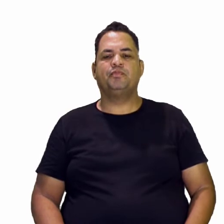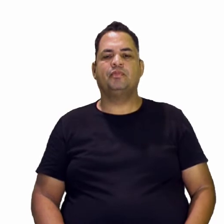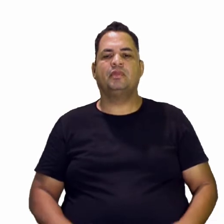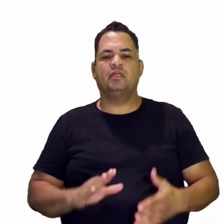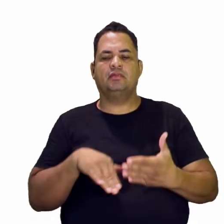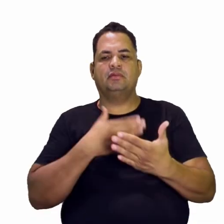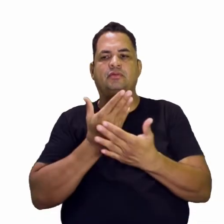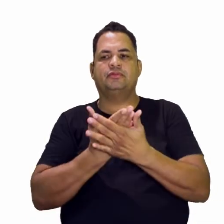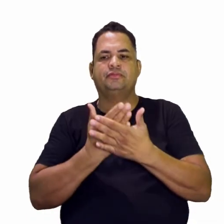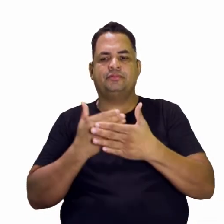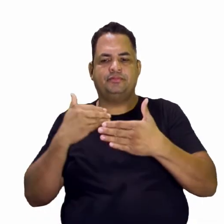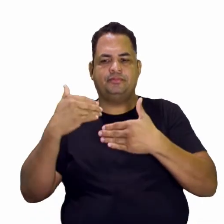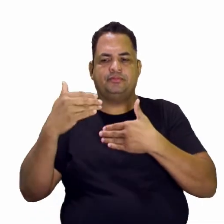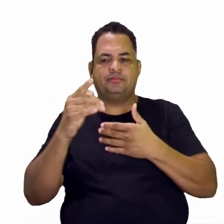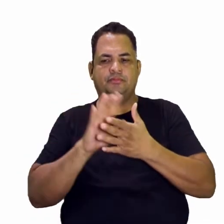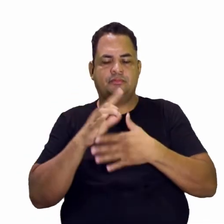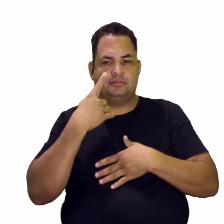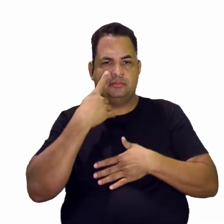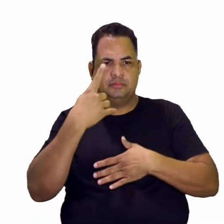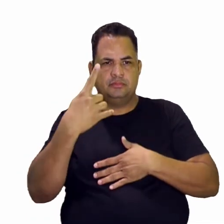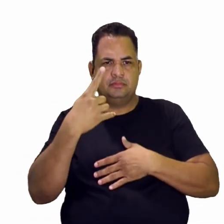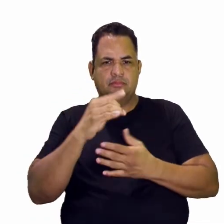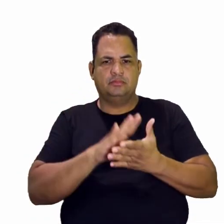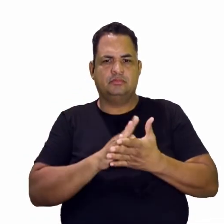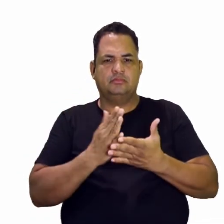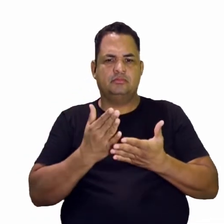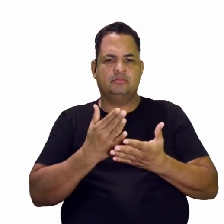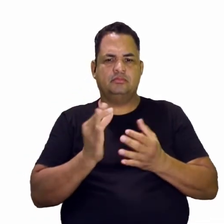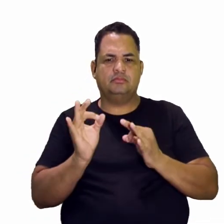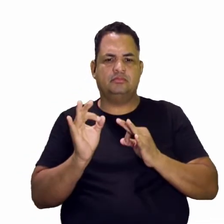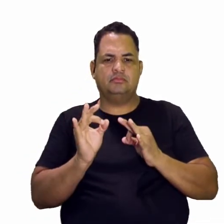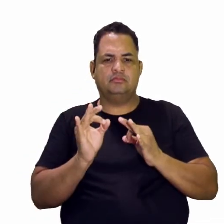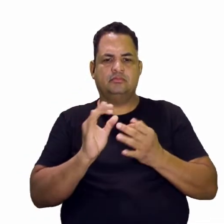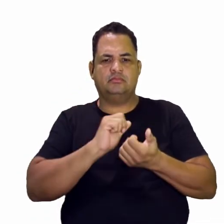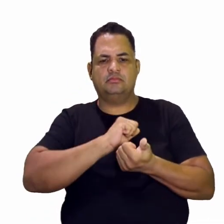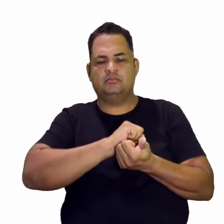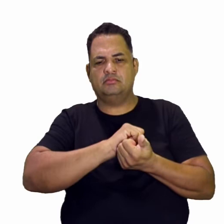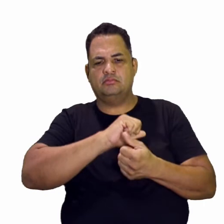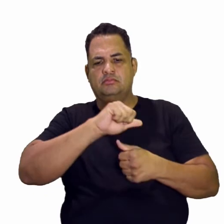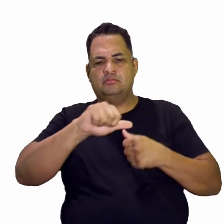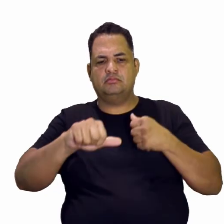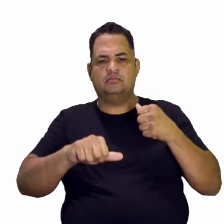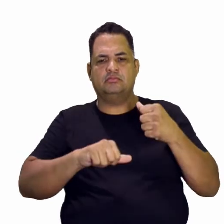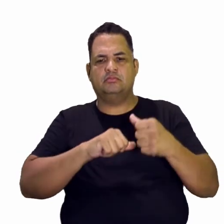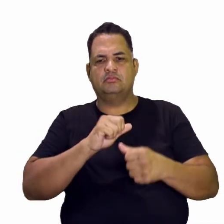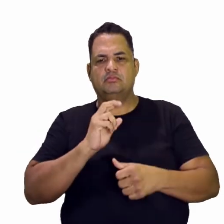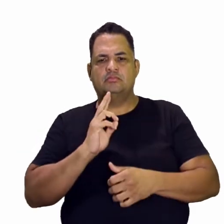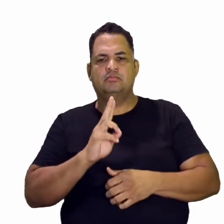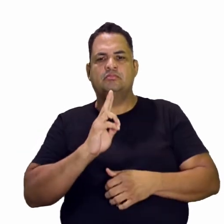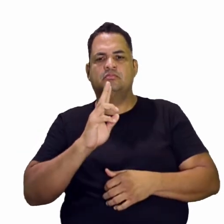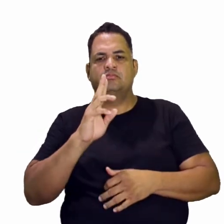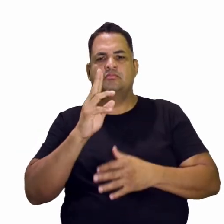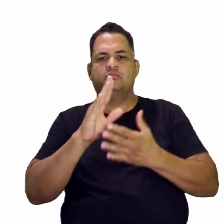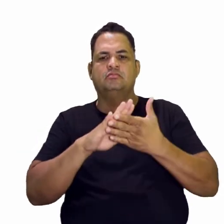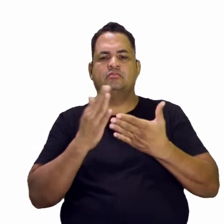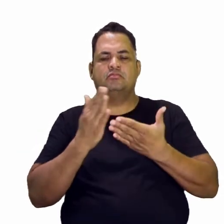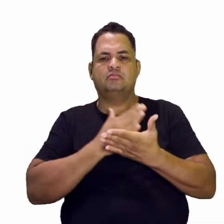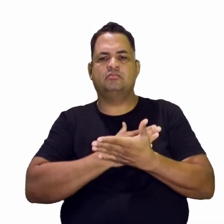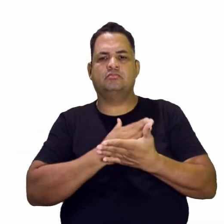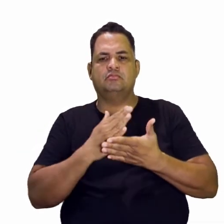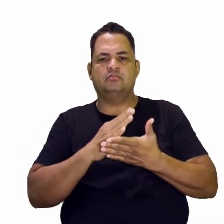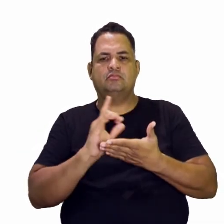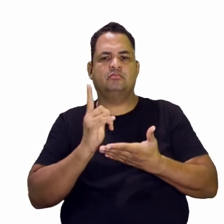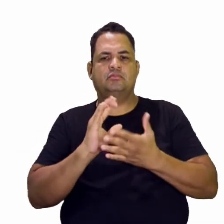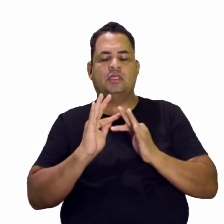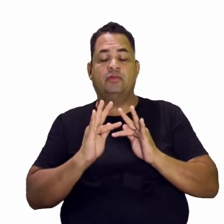vai estudar mais para frente lá, mas vocês vão ver que é a questão de uma mudança, o processo de especiação que está começando, mas